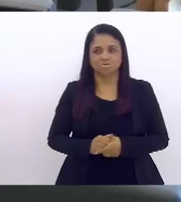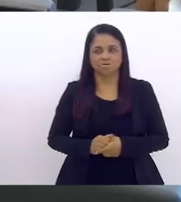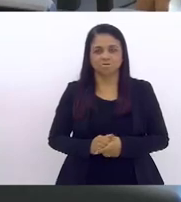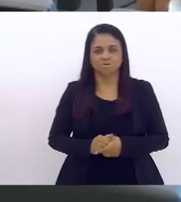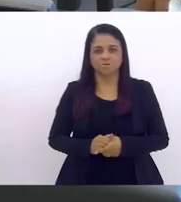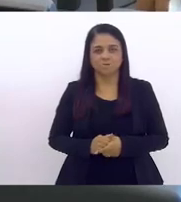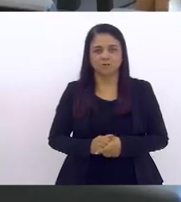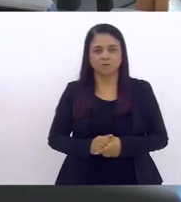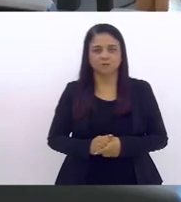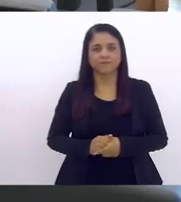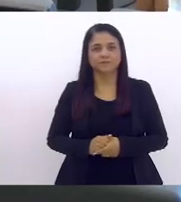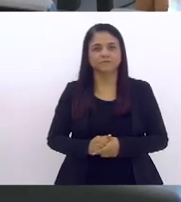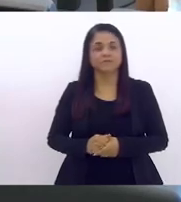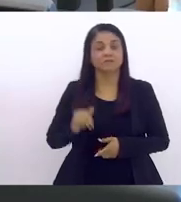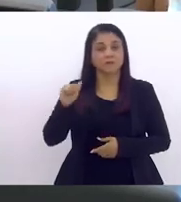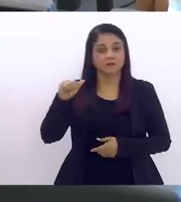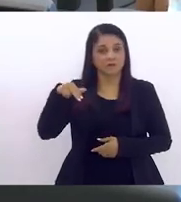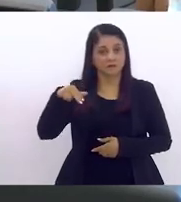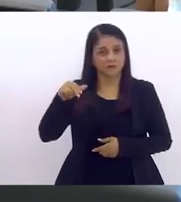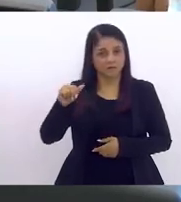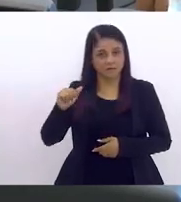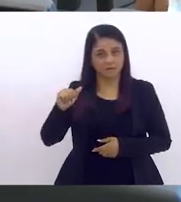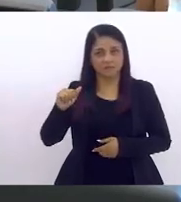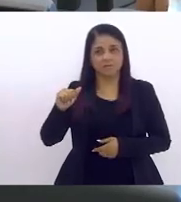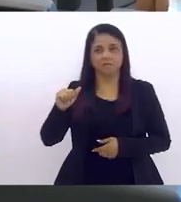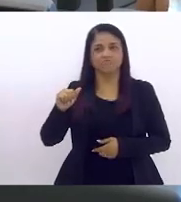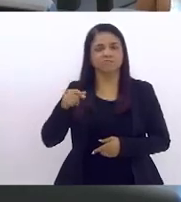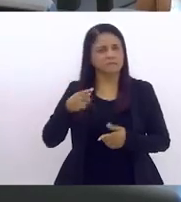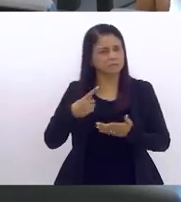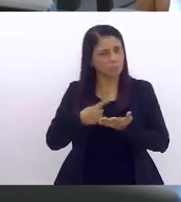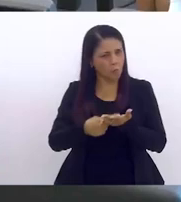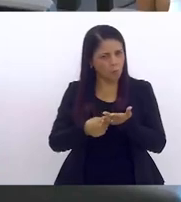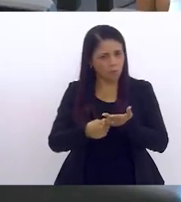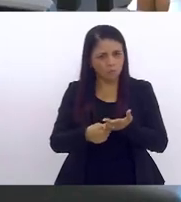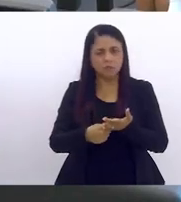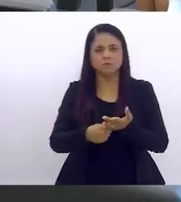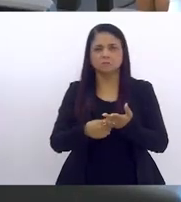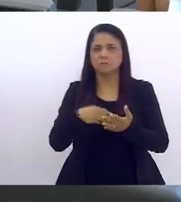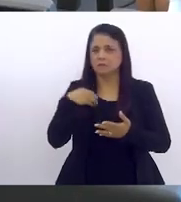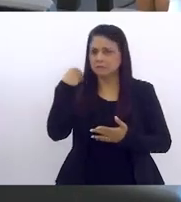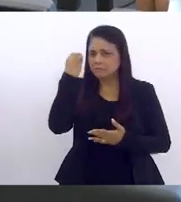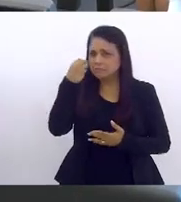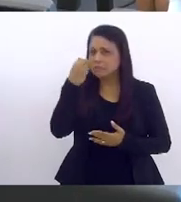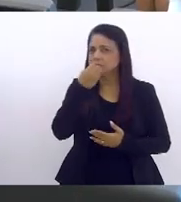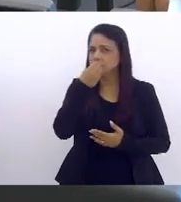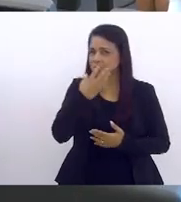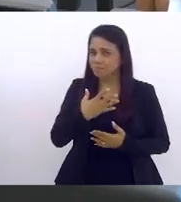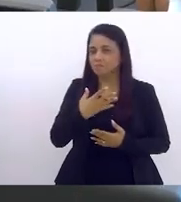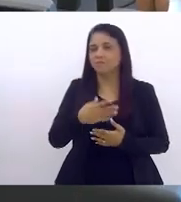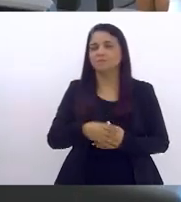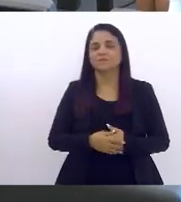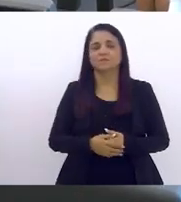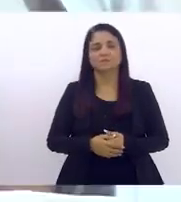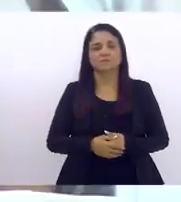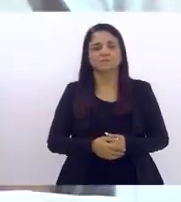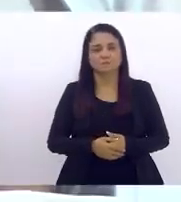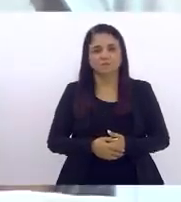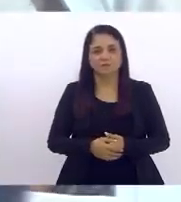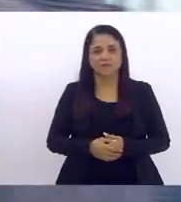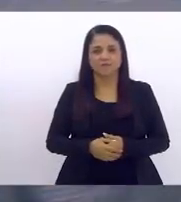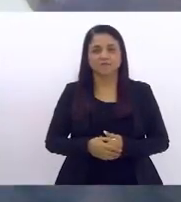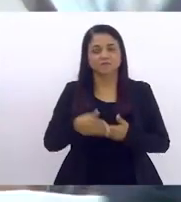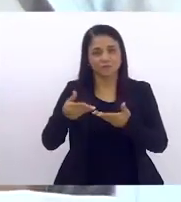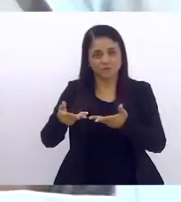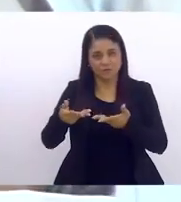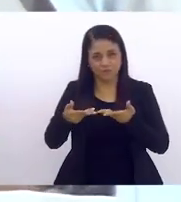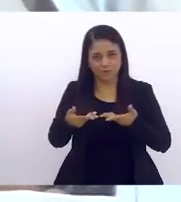A Ana também, super comprometida. Bom, uma experiência bacana, vamos ouvi-la logo mais.